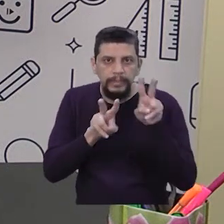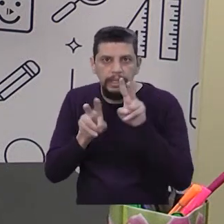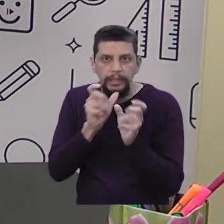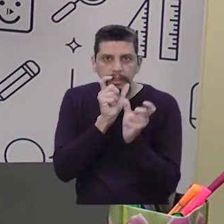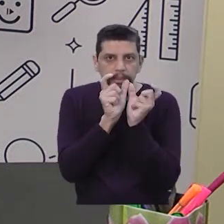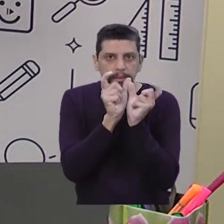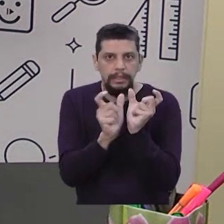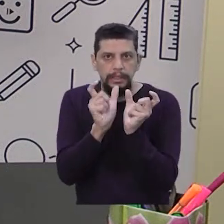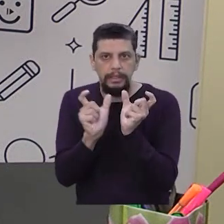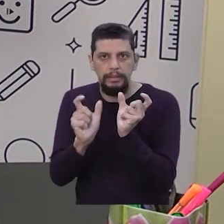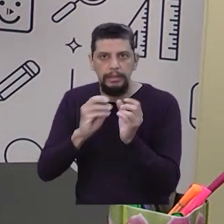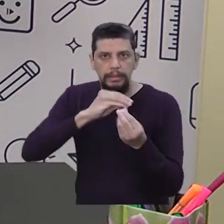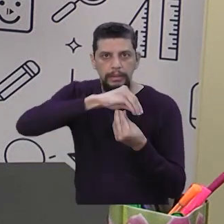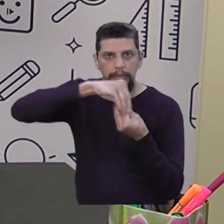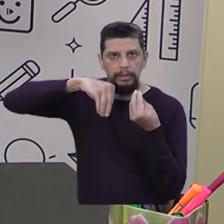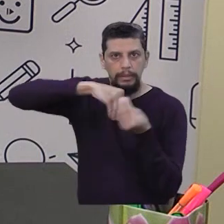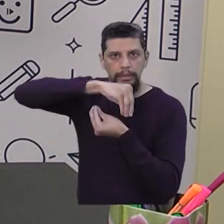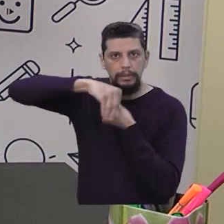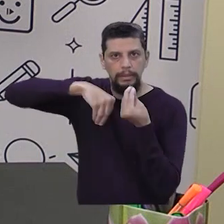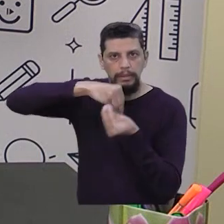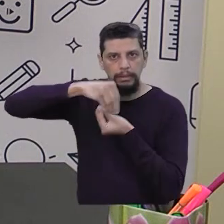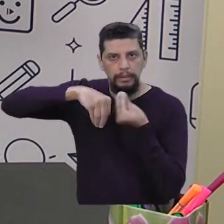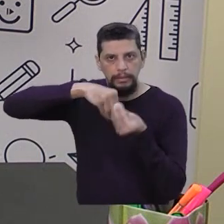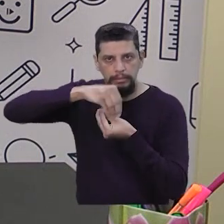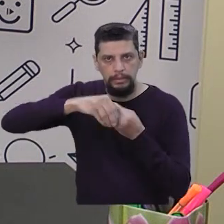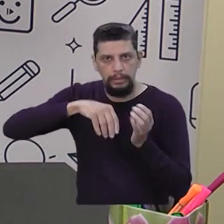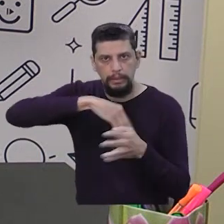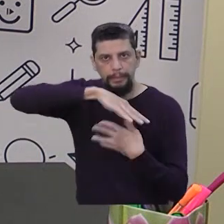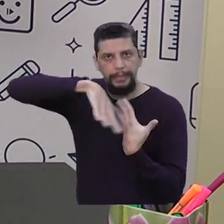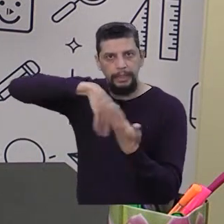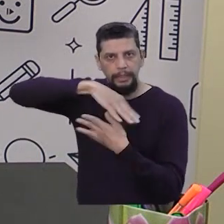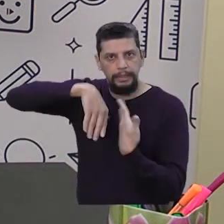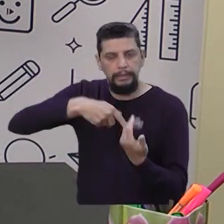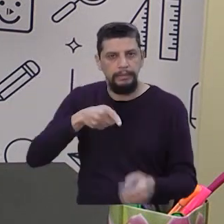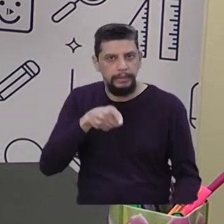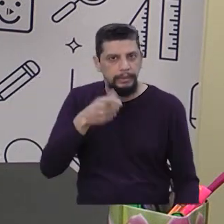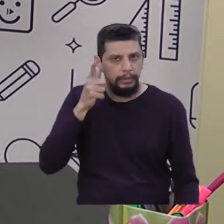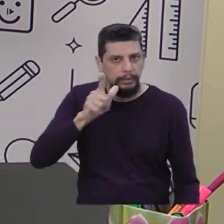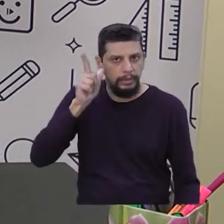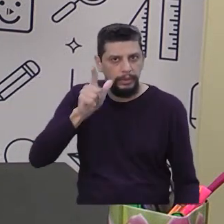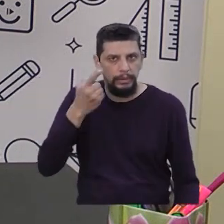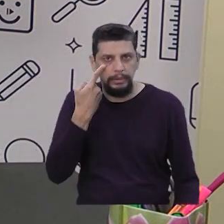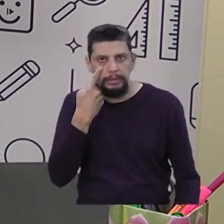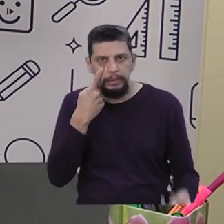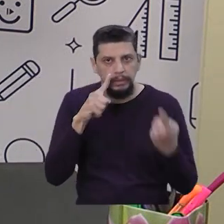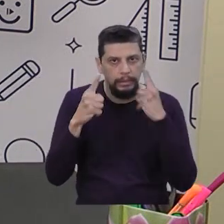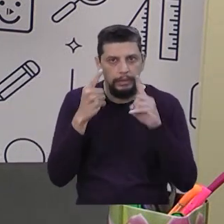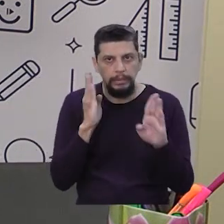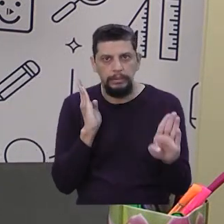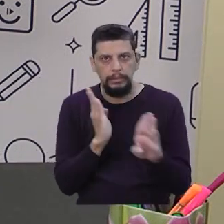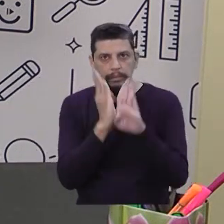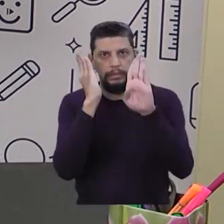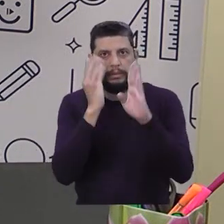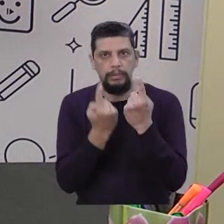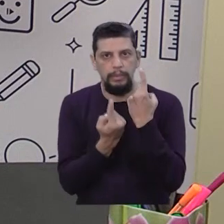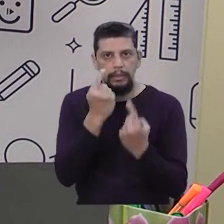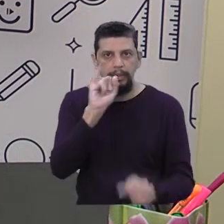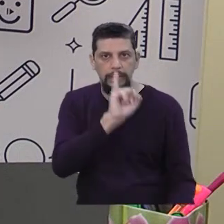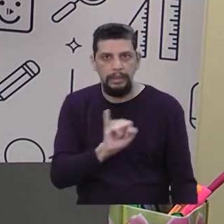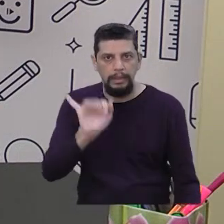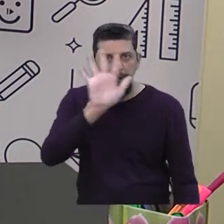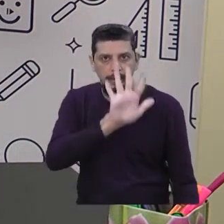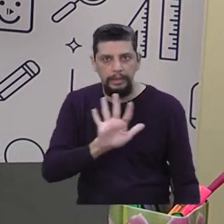ó, que estão misturadinhas, desorganizadas ali, que vocês conseguem descobrir qual é a imagem